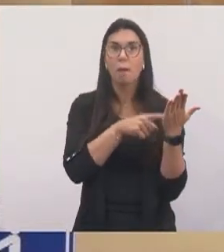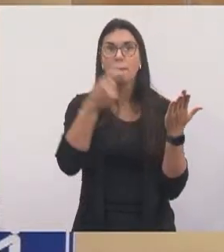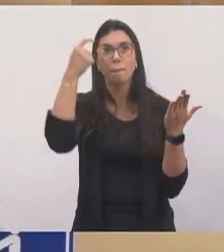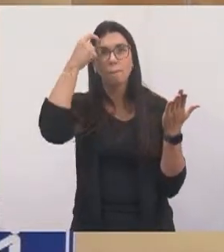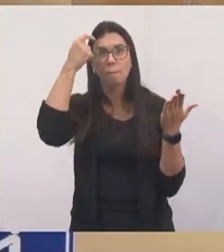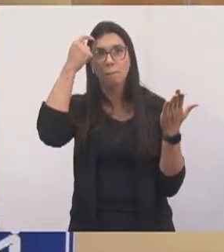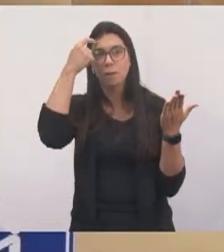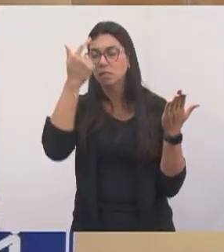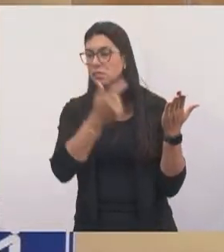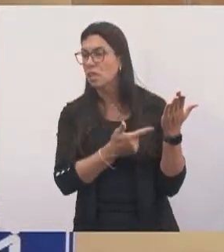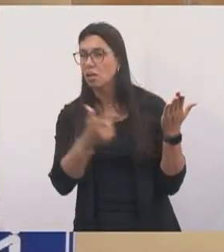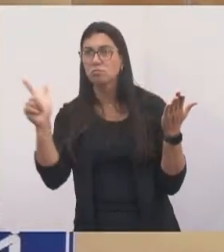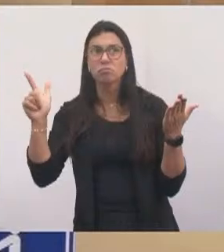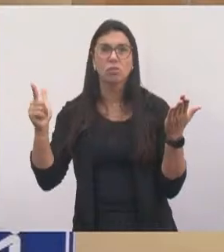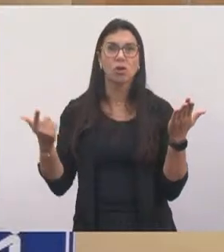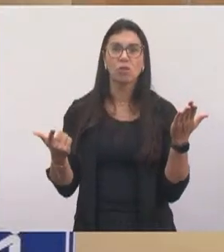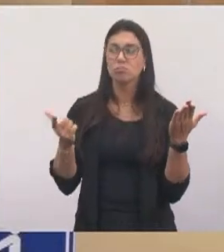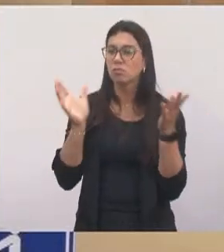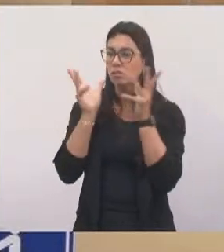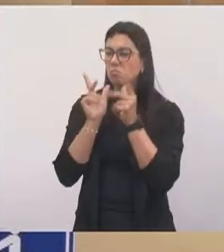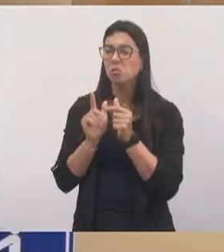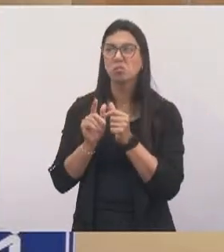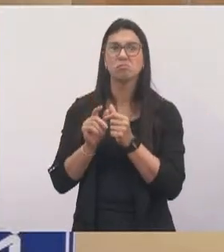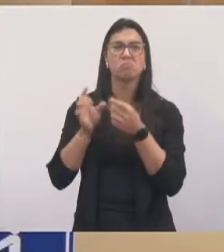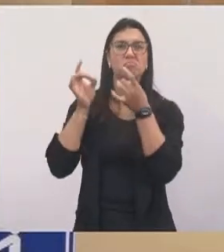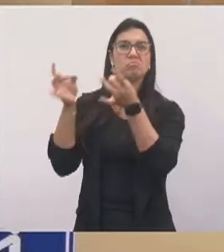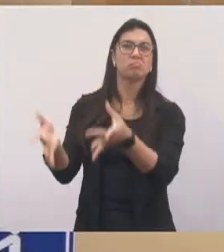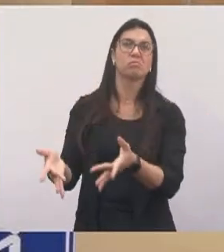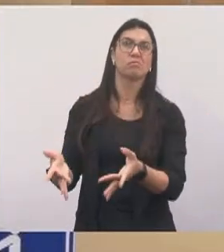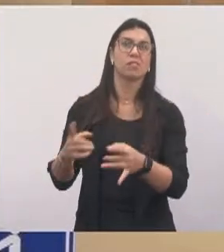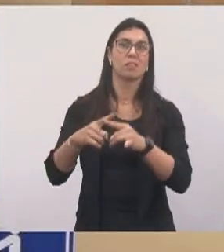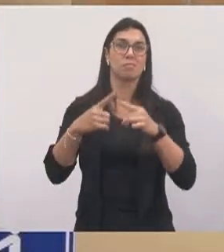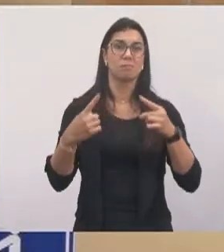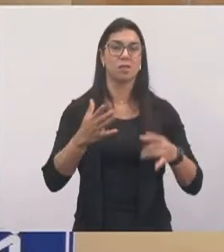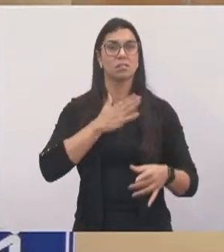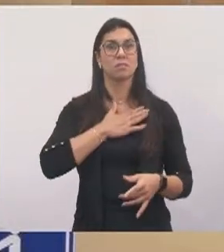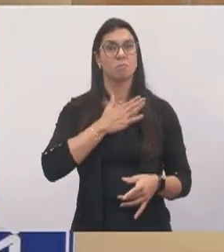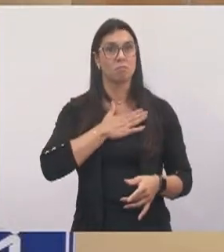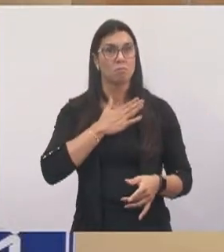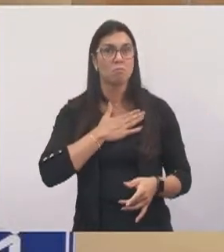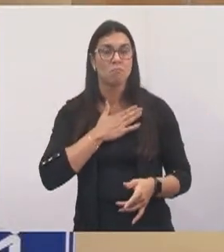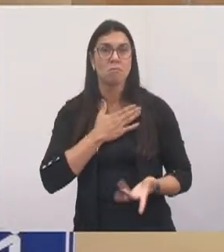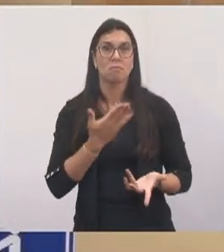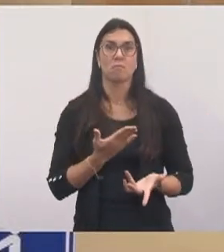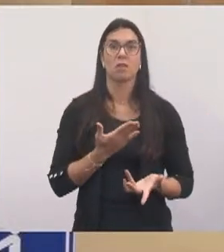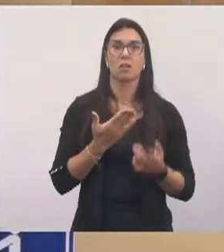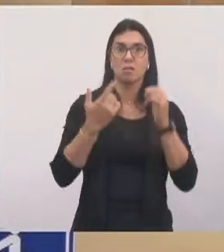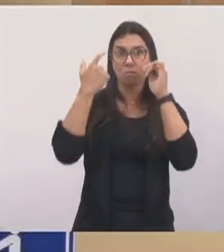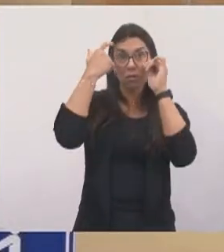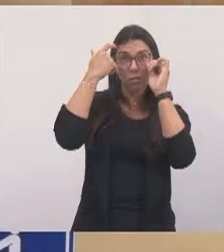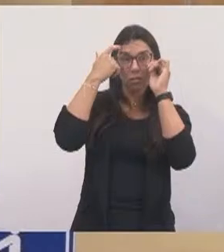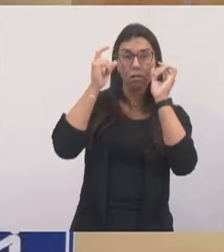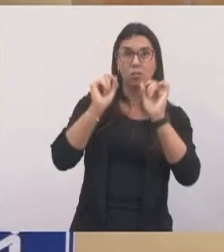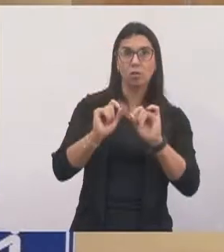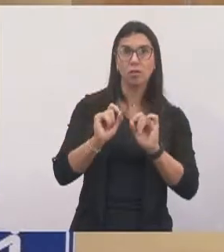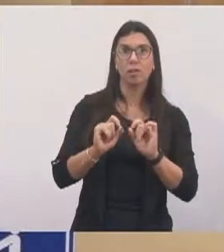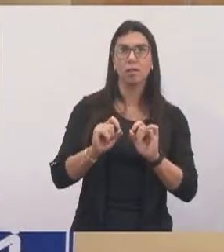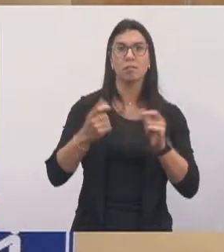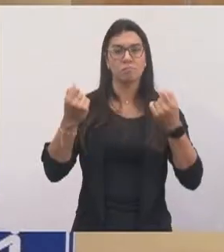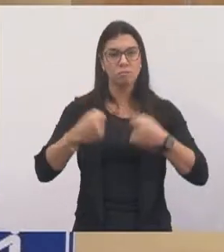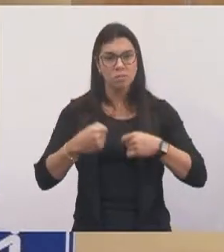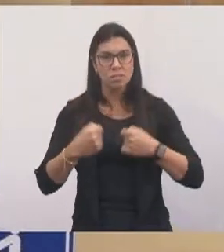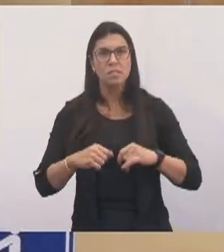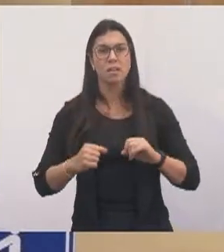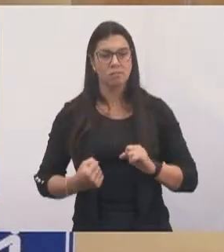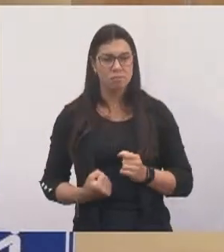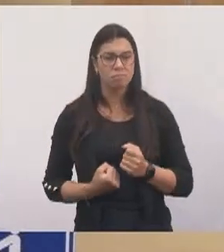animal, sem pensar na vida dos animais. Então, no meu ponto de vista, tinha que ter um peso muito maior